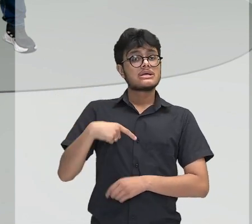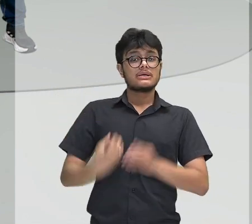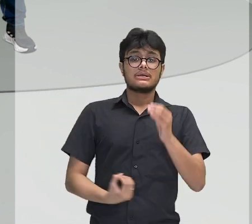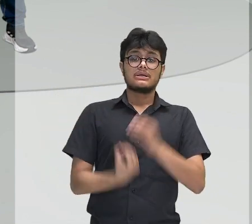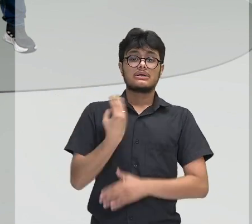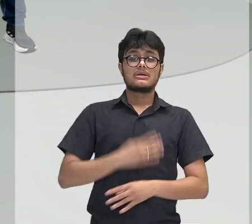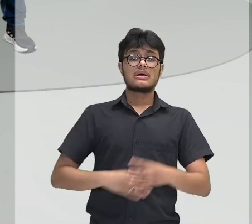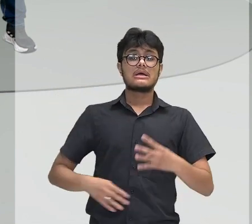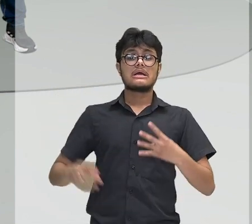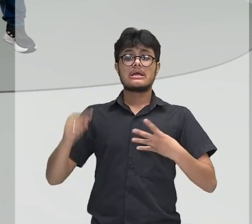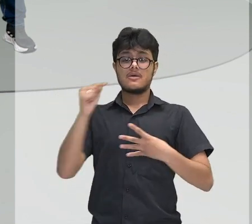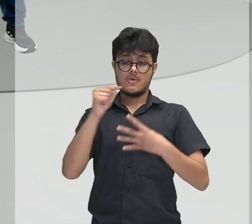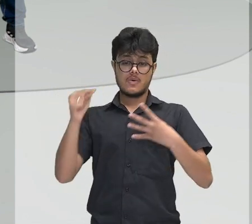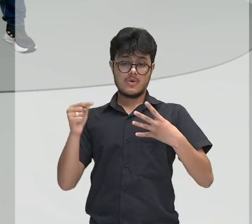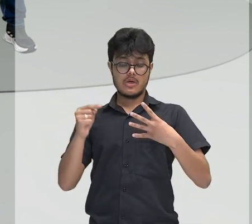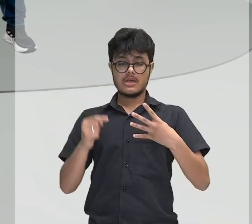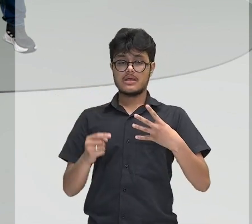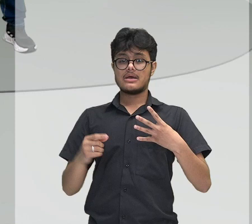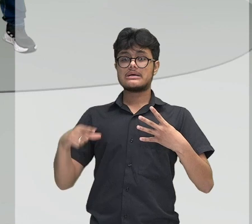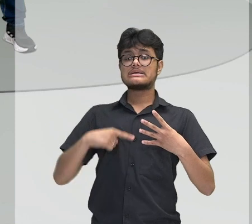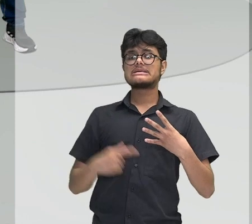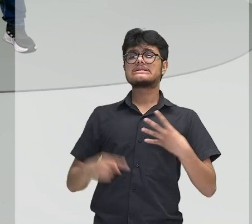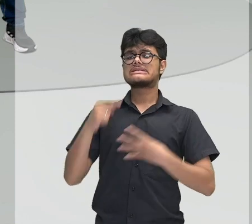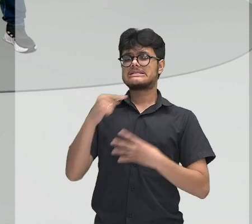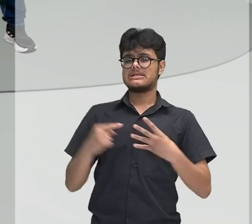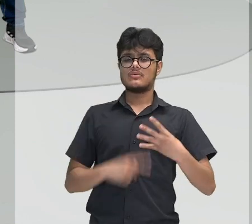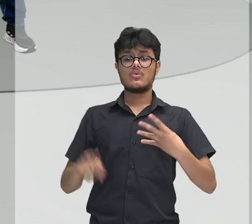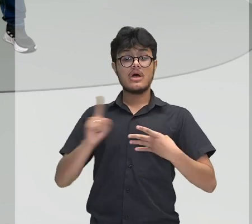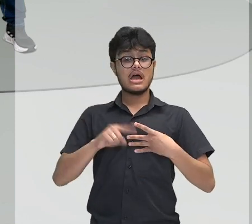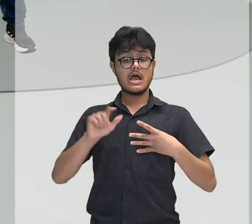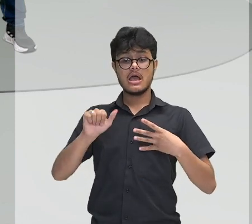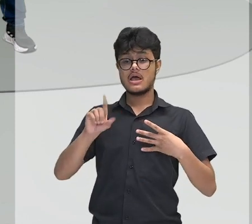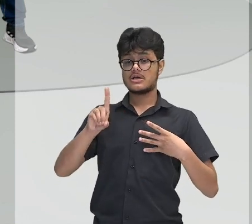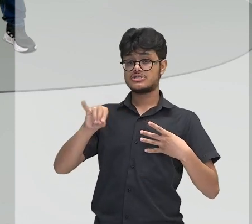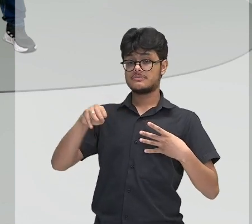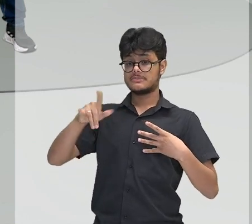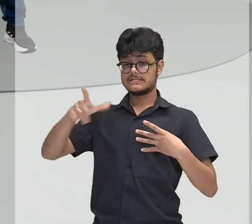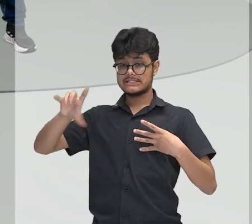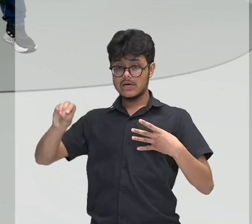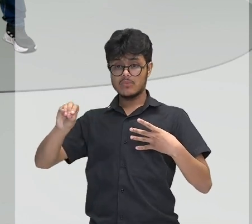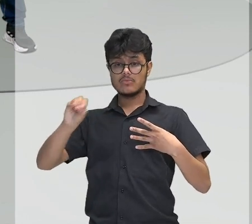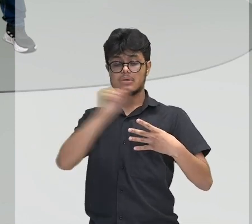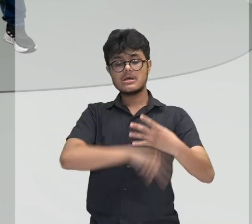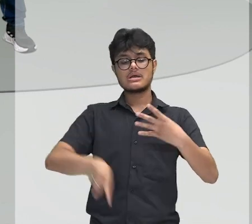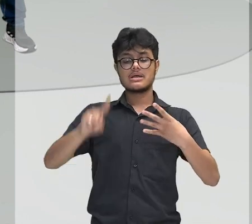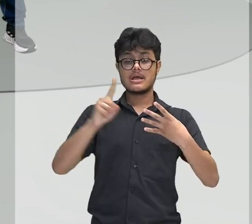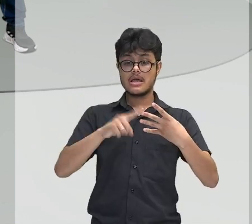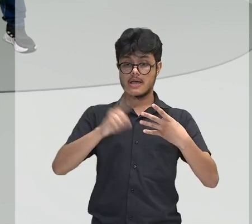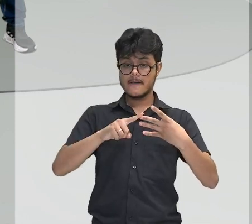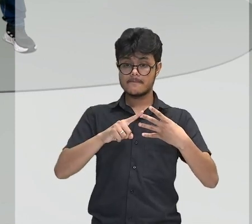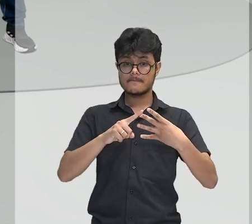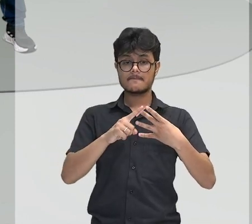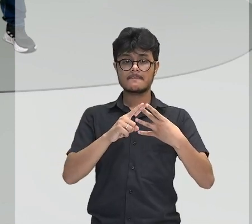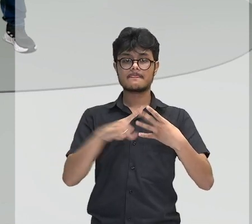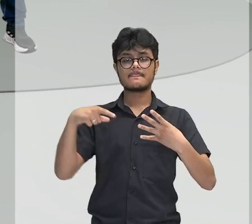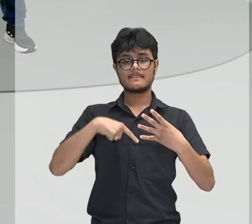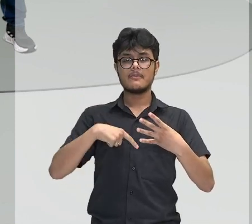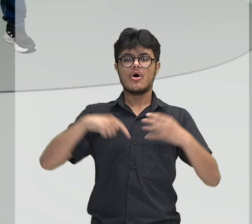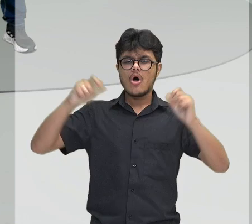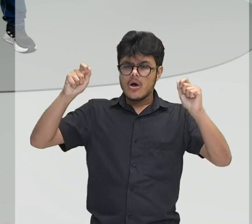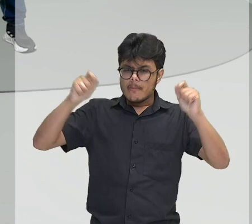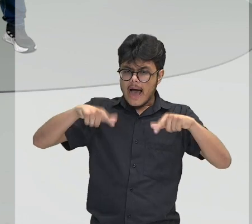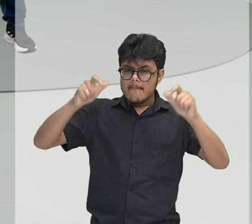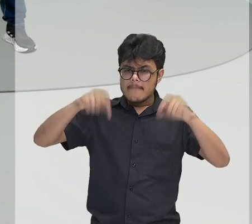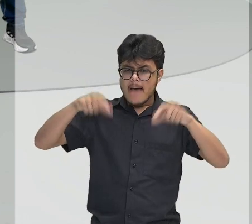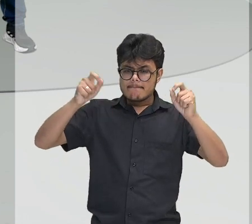em 5 fases. A primeira fase é a admissão, quando o pistão ele aspira, a válvula é aberta